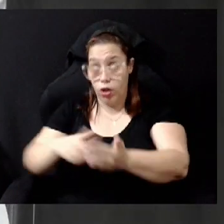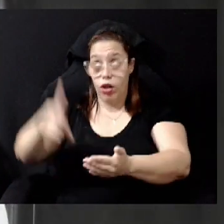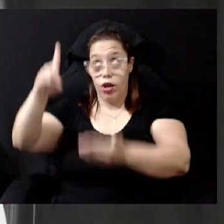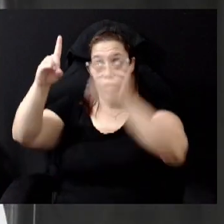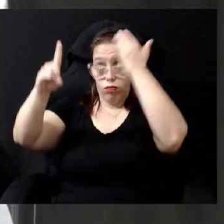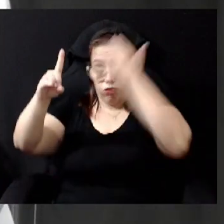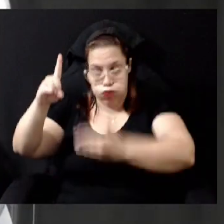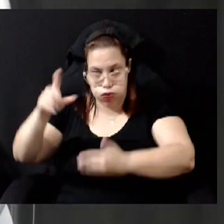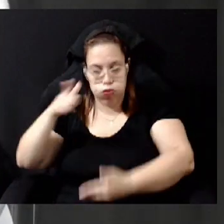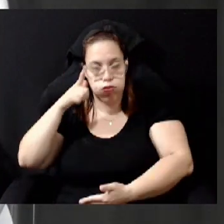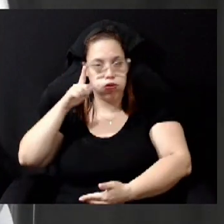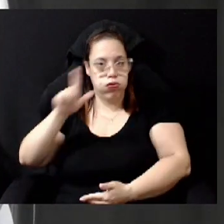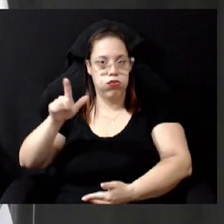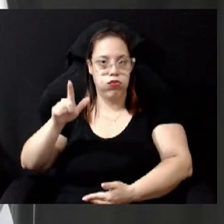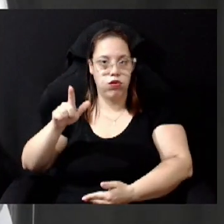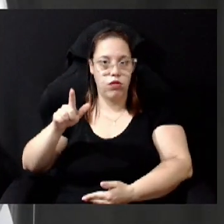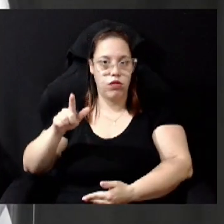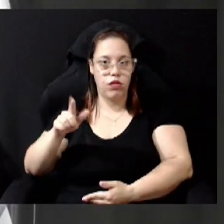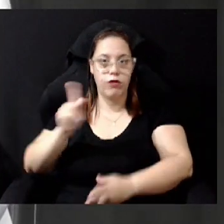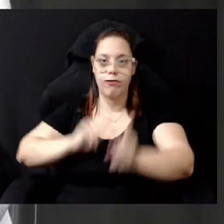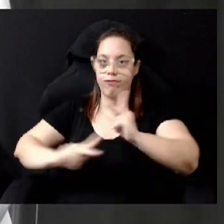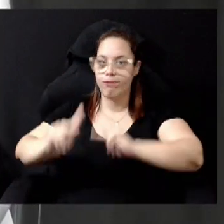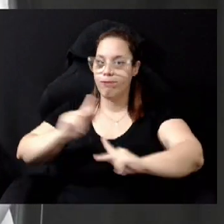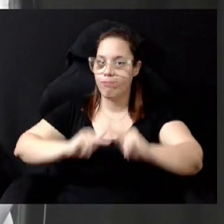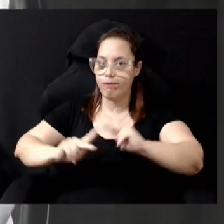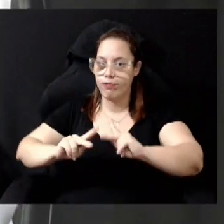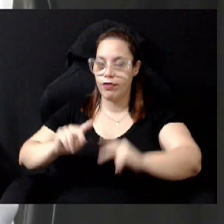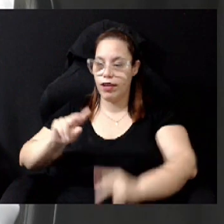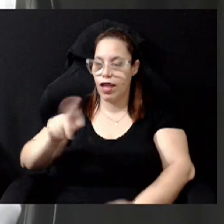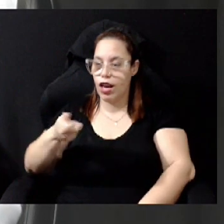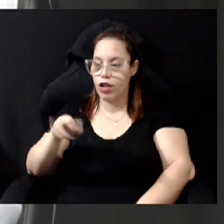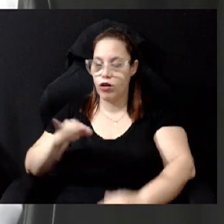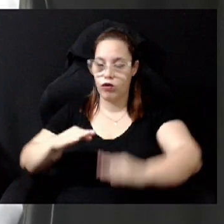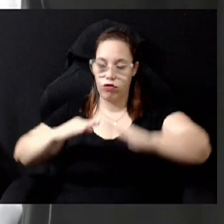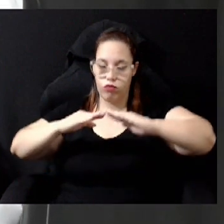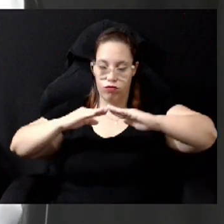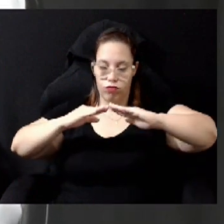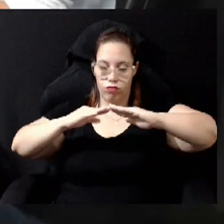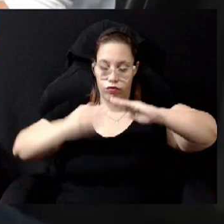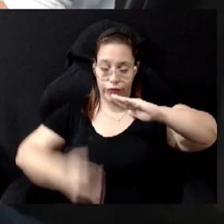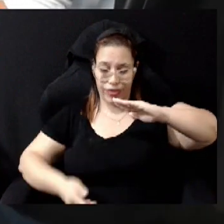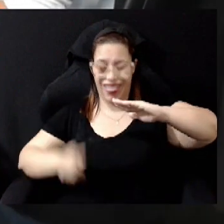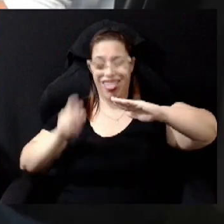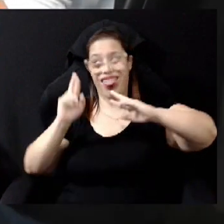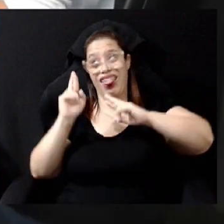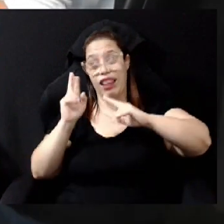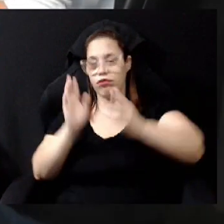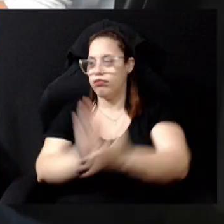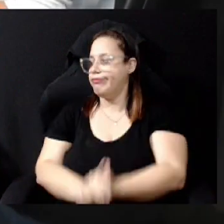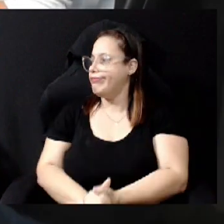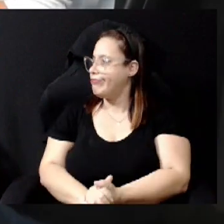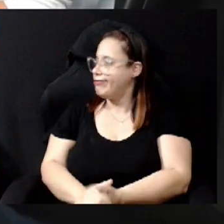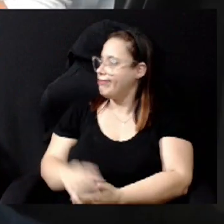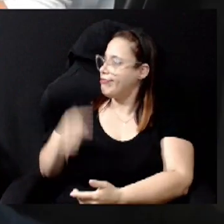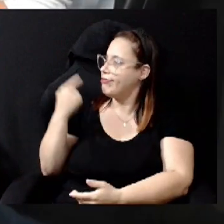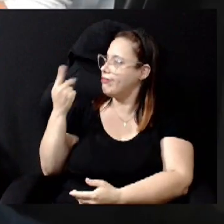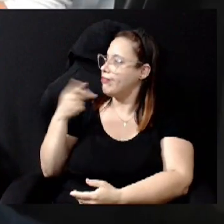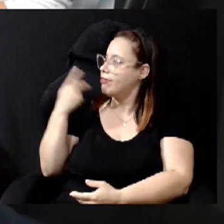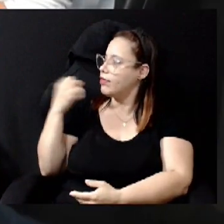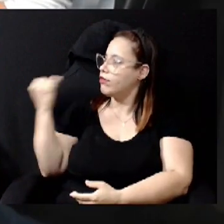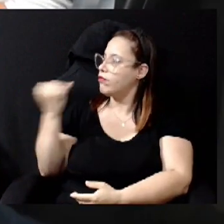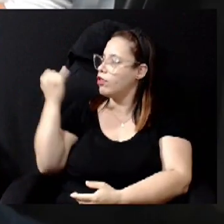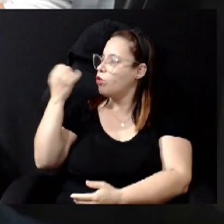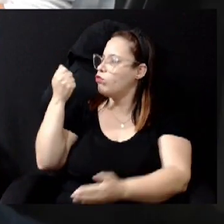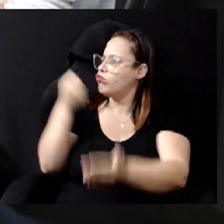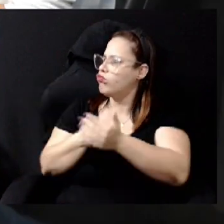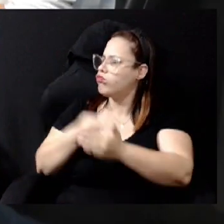conseguir levar para a população a licitação desta ponte que é aguardada há muitos anos. Vereador, eu acho importante o senhor falar dessa questão de cobrar o